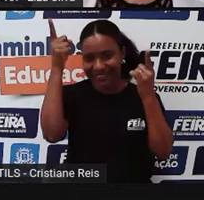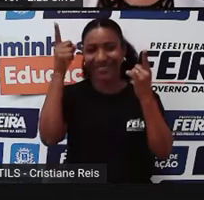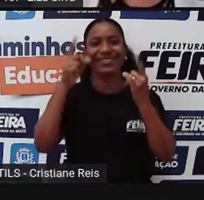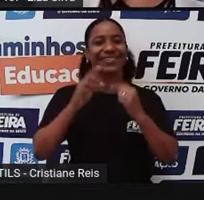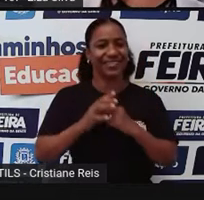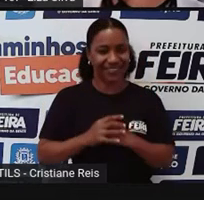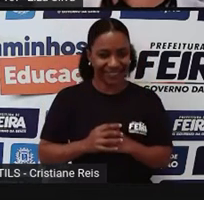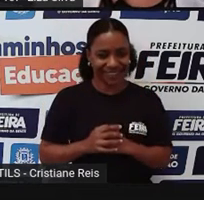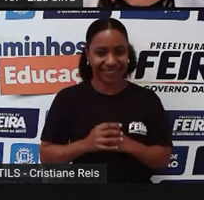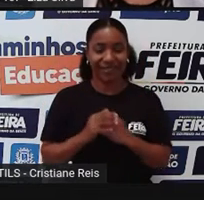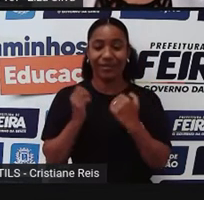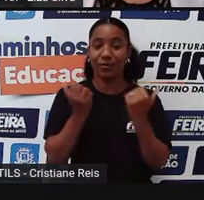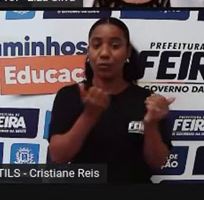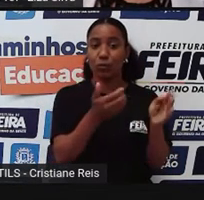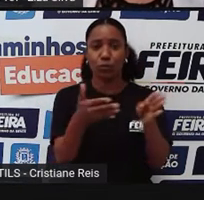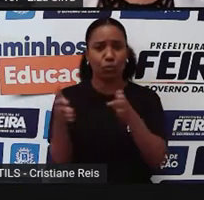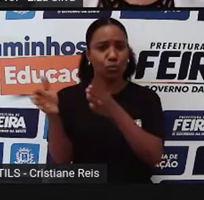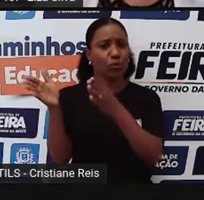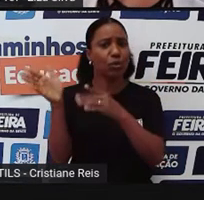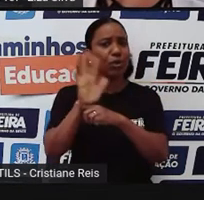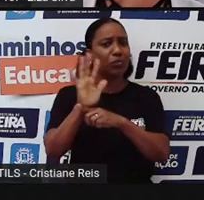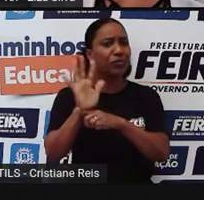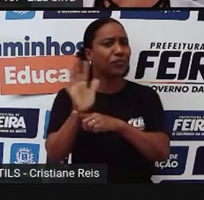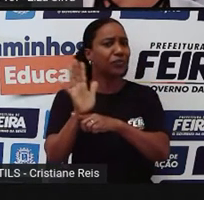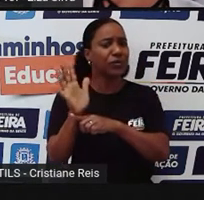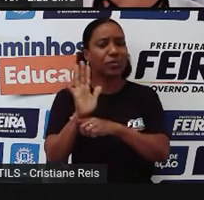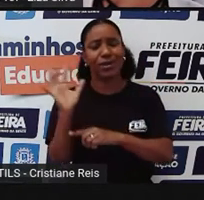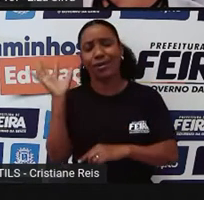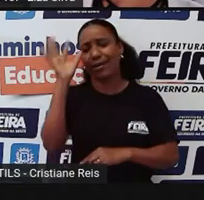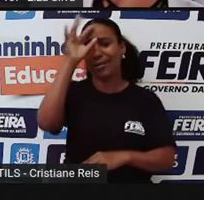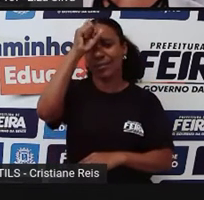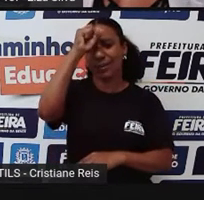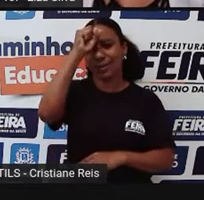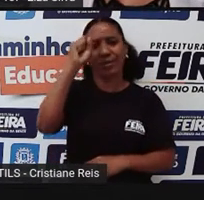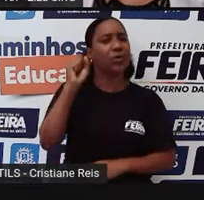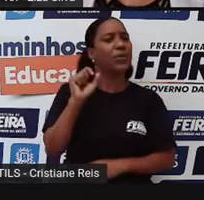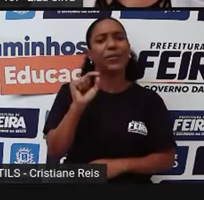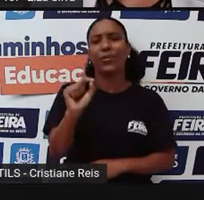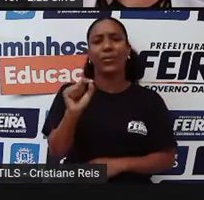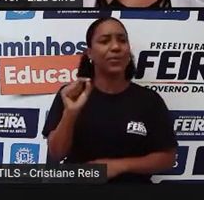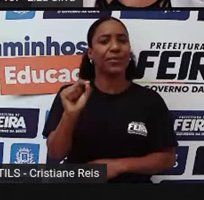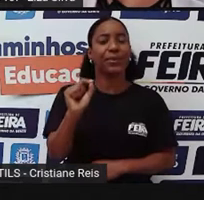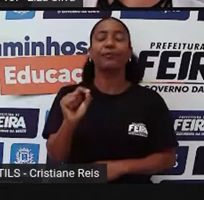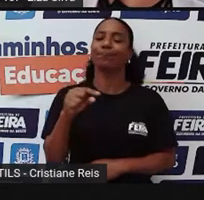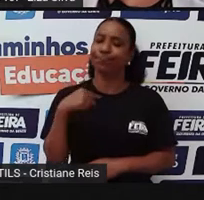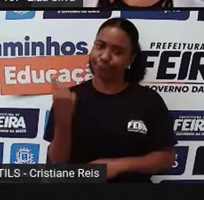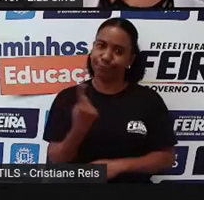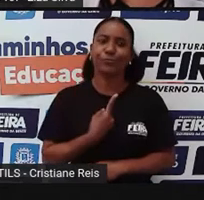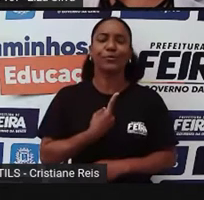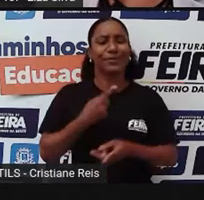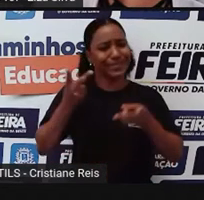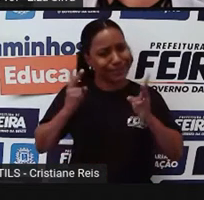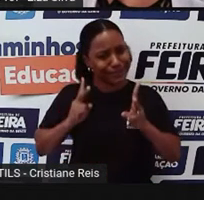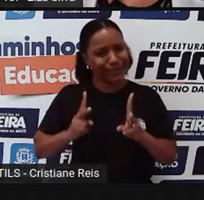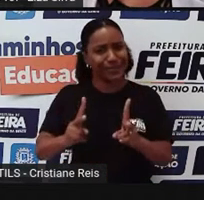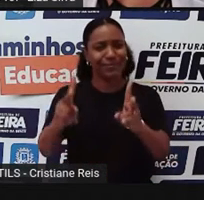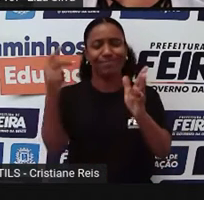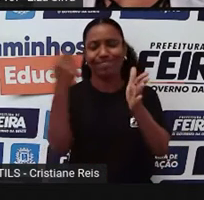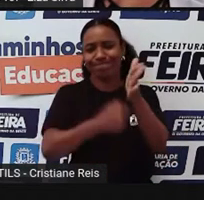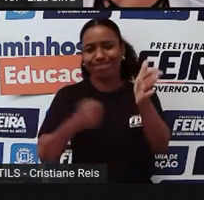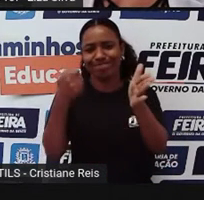e essa narrativa ela não se ensina uma lição de vida sempre devemos insistir